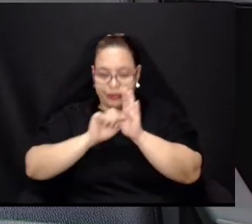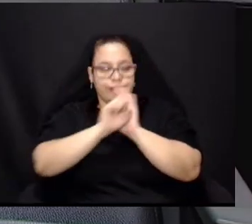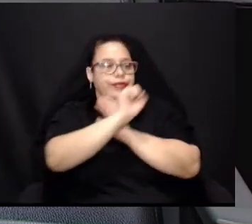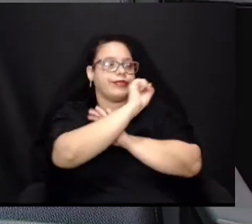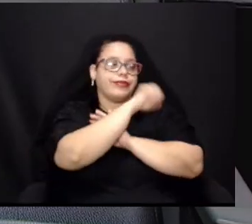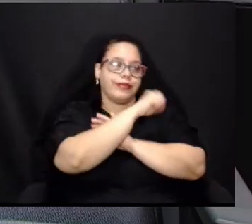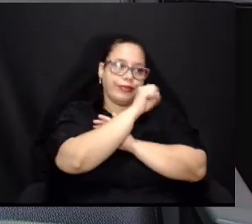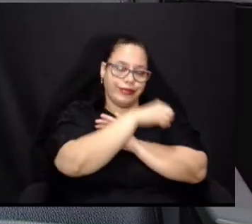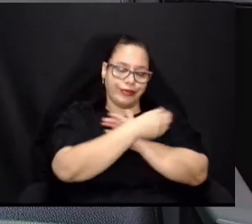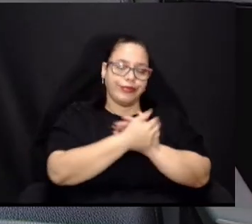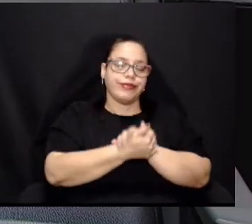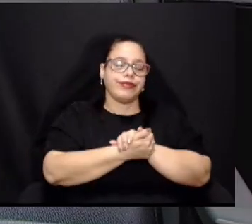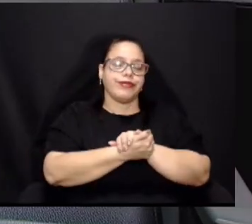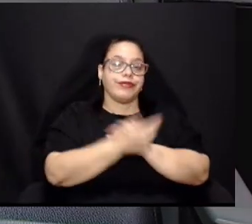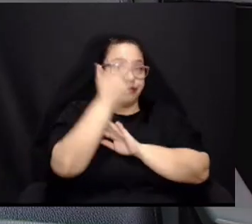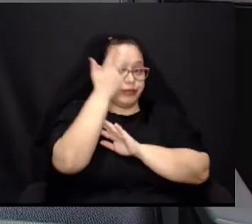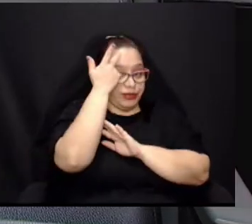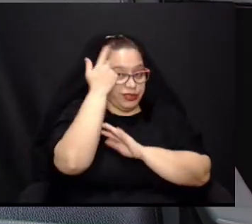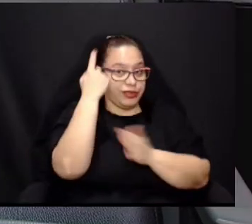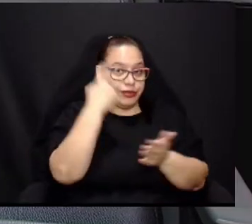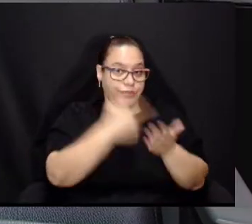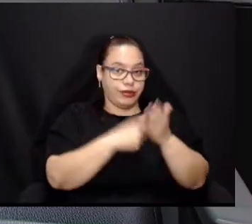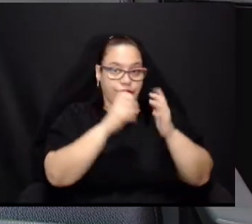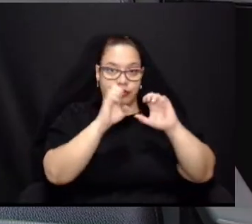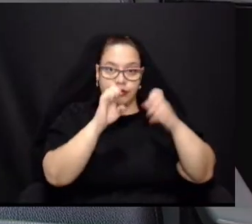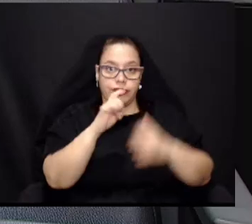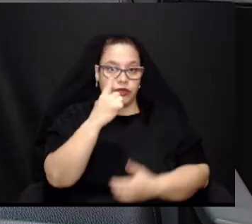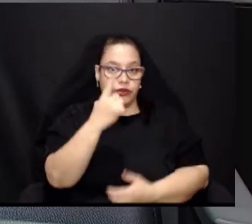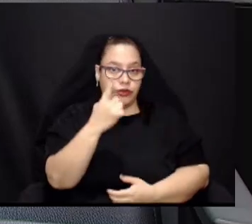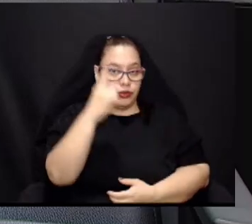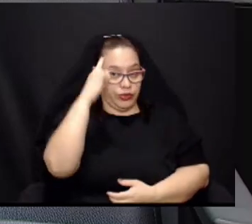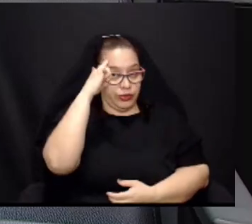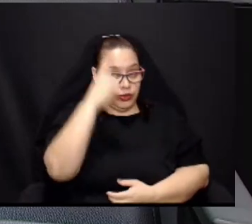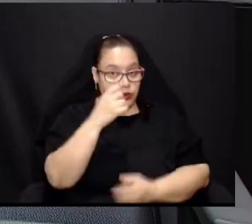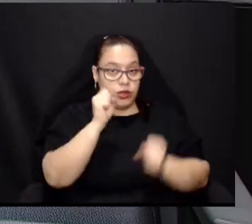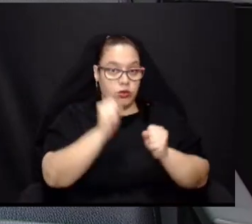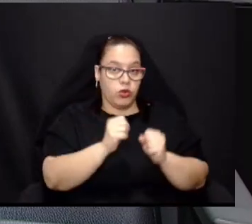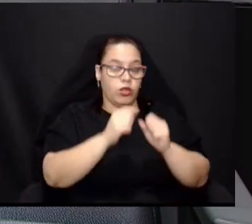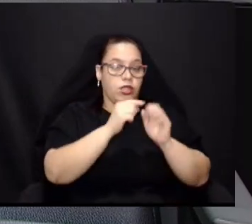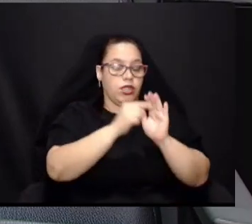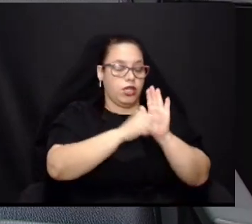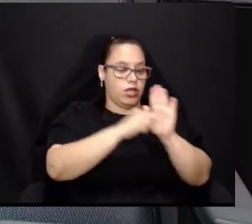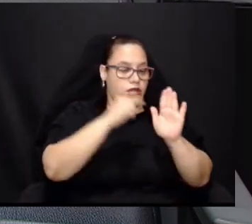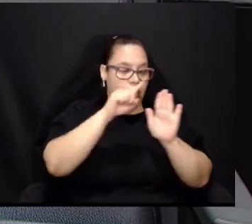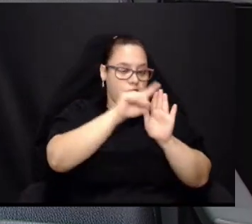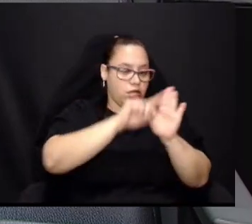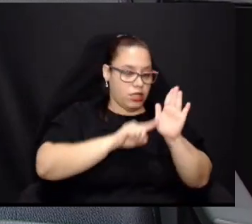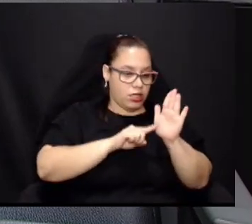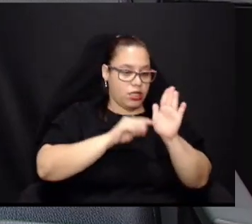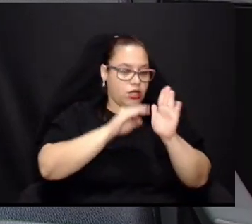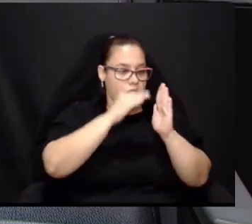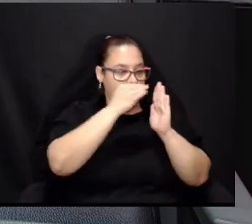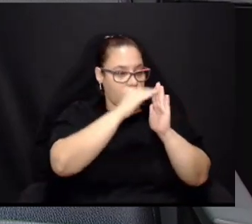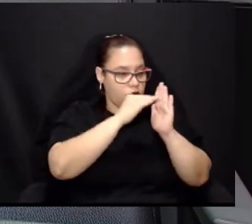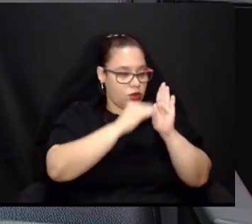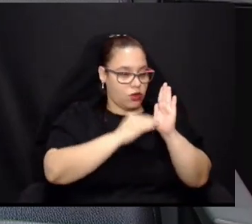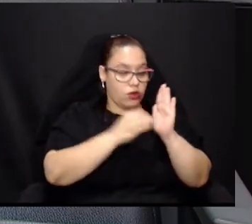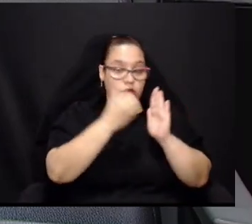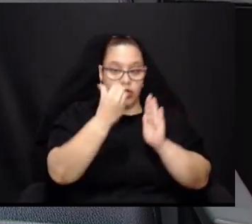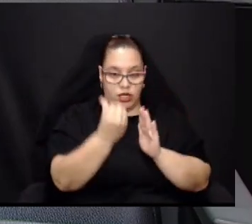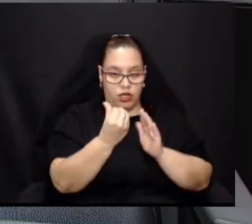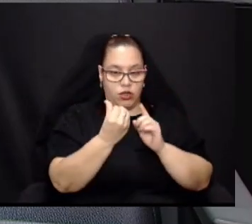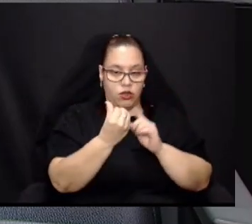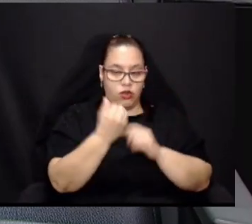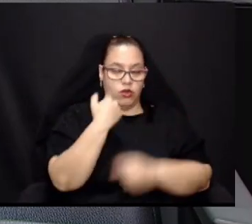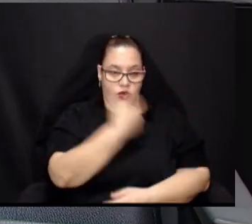comum, marca um evento, aí um dia antes o evento pode ser cancelado. Então é feita uma escala, né? Nós somos em 6, como eu falei. Então, para ficar de uma